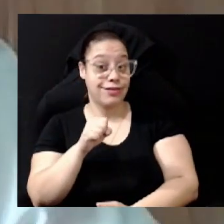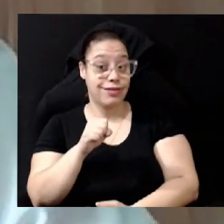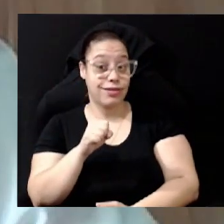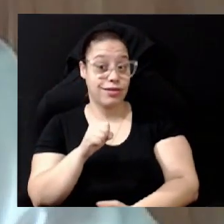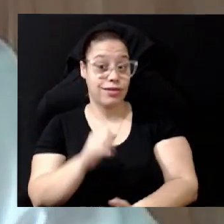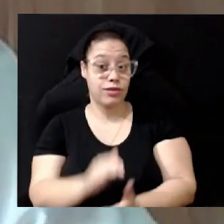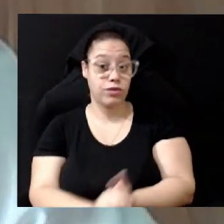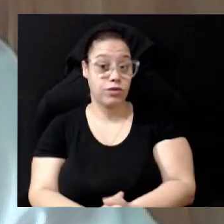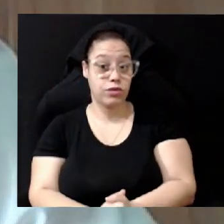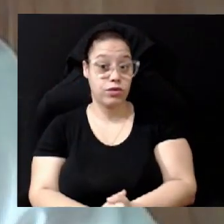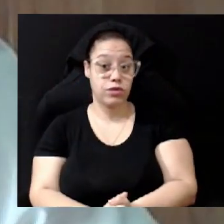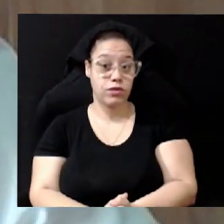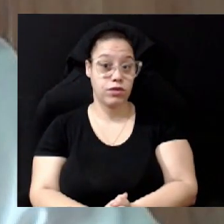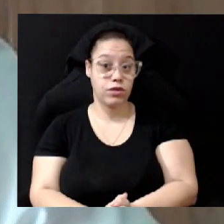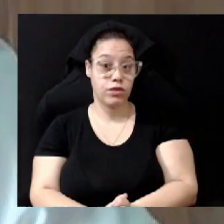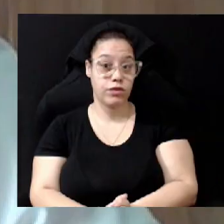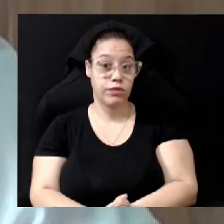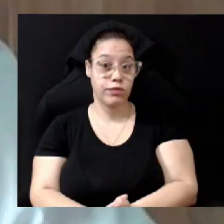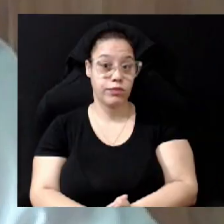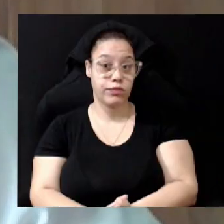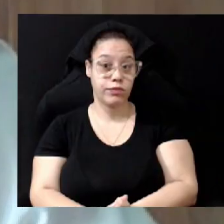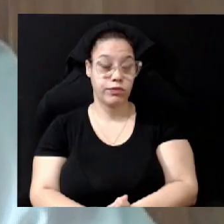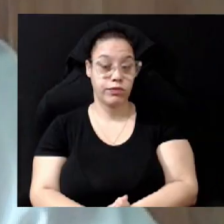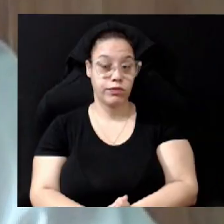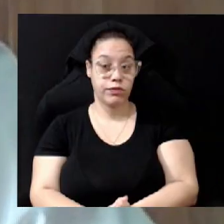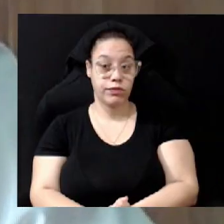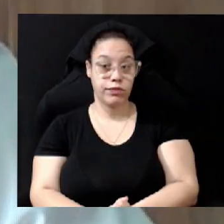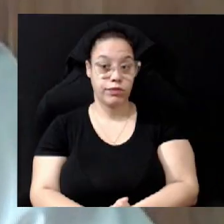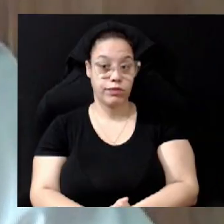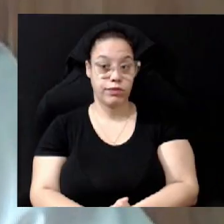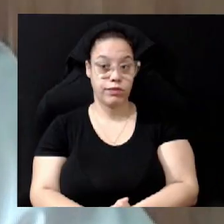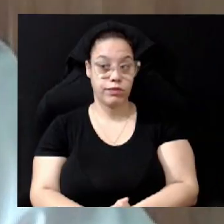Sim, sim, ele de alguma forma é